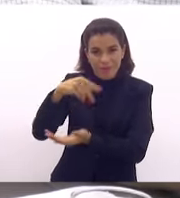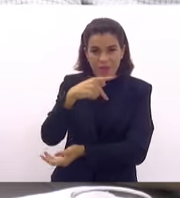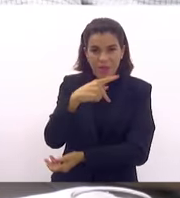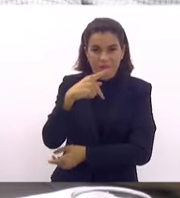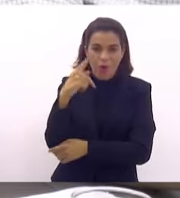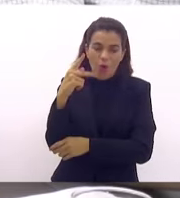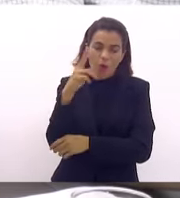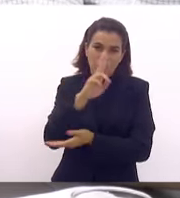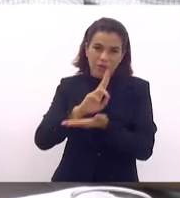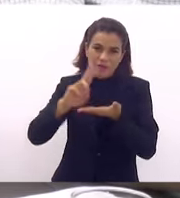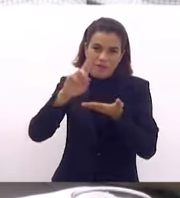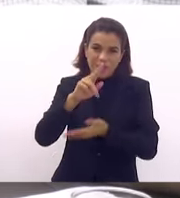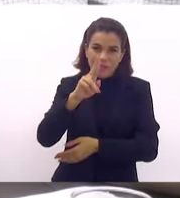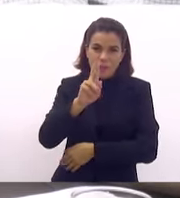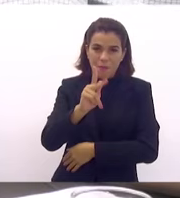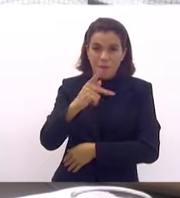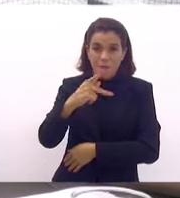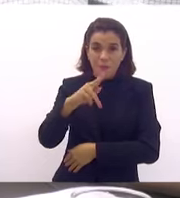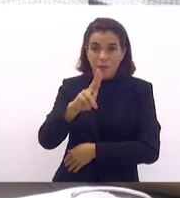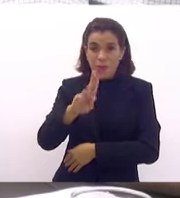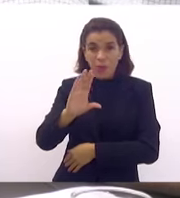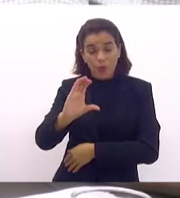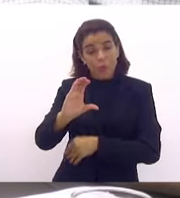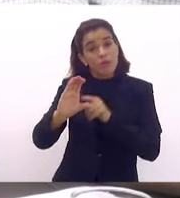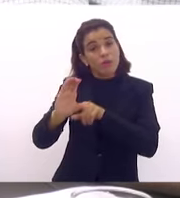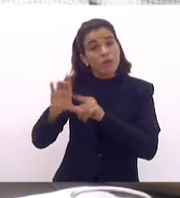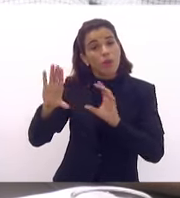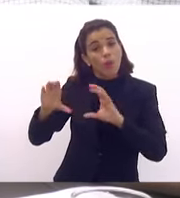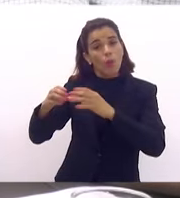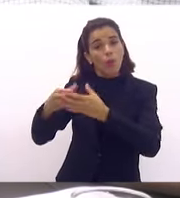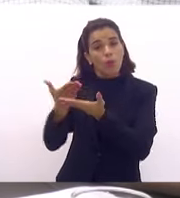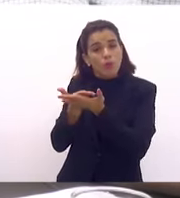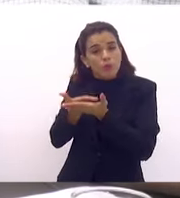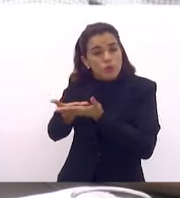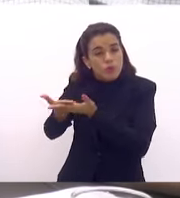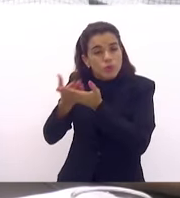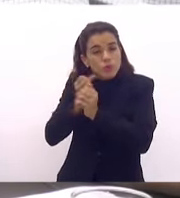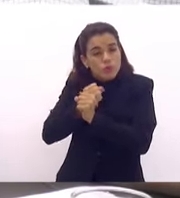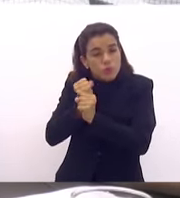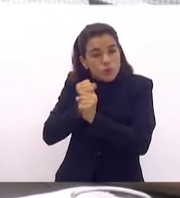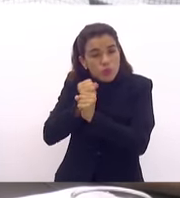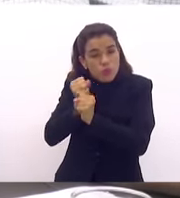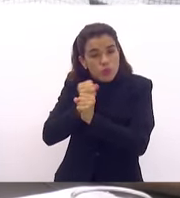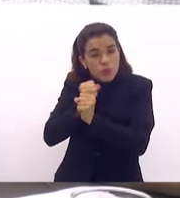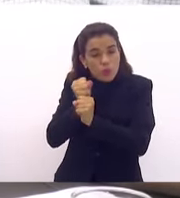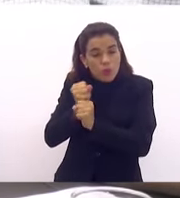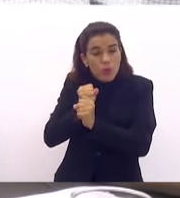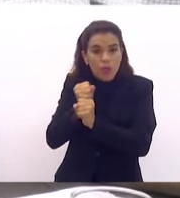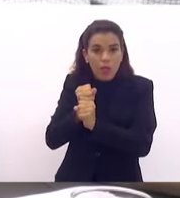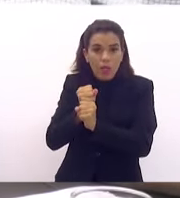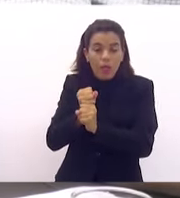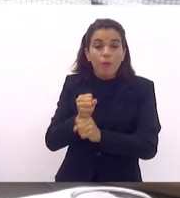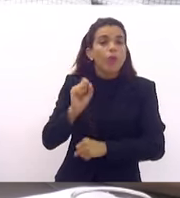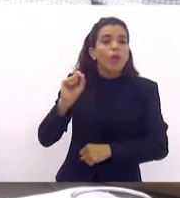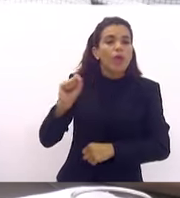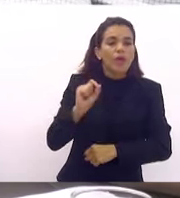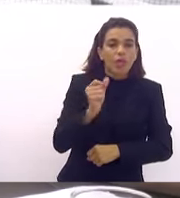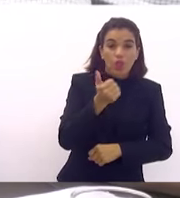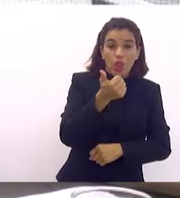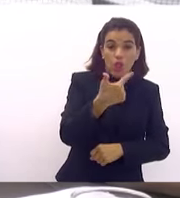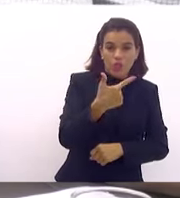Rio, tem um grupo que estuda bambu há muitos e muitos anos. 12 tipos de bambu